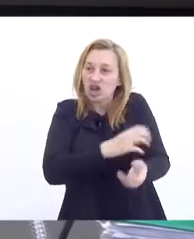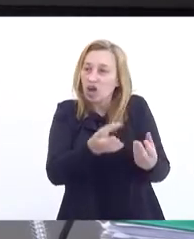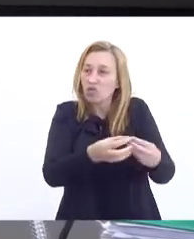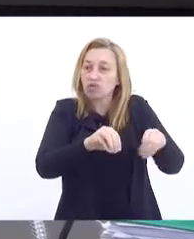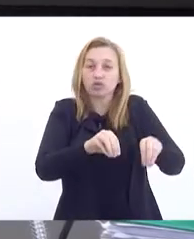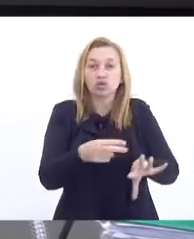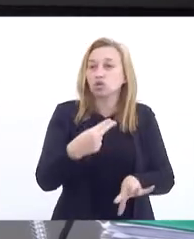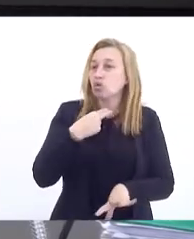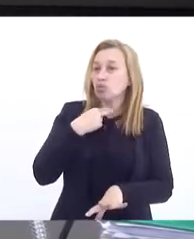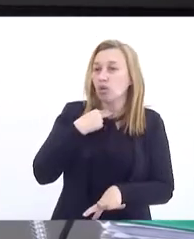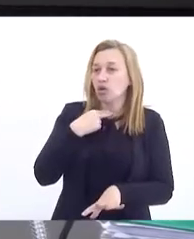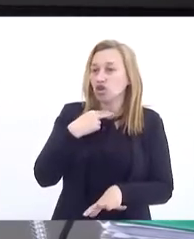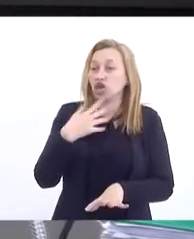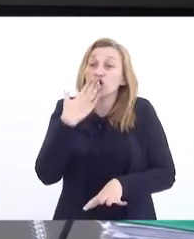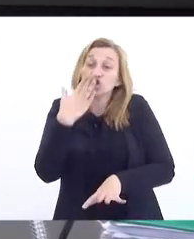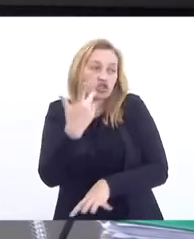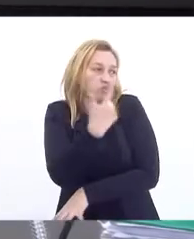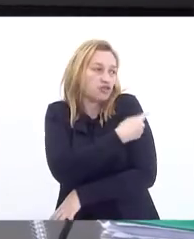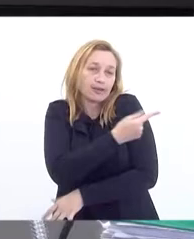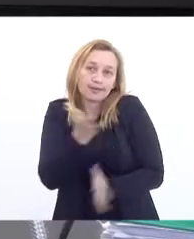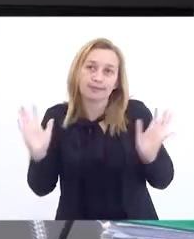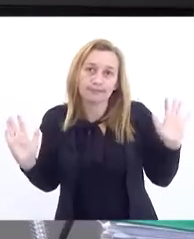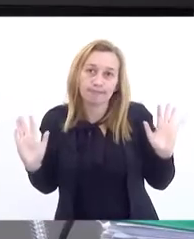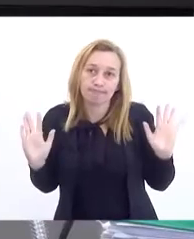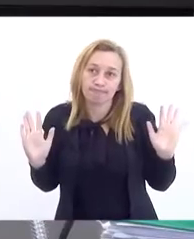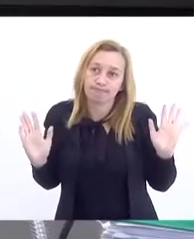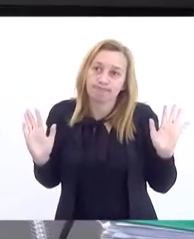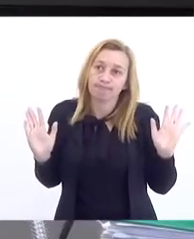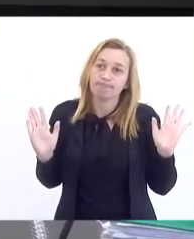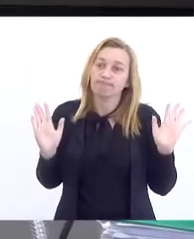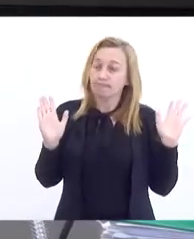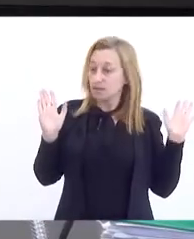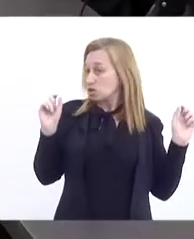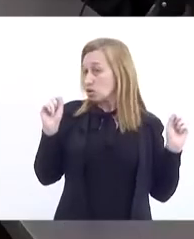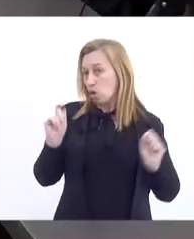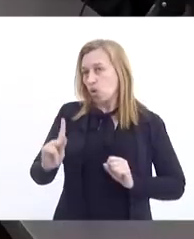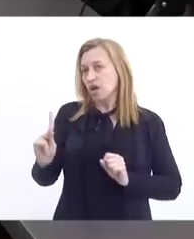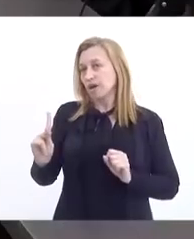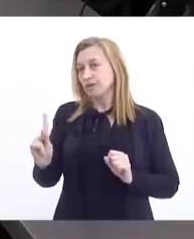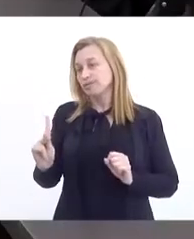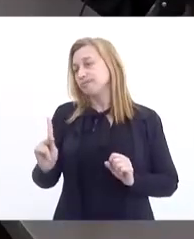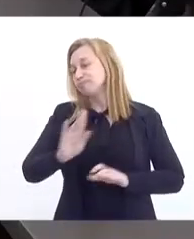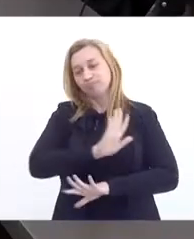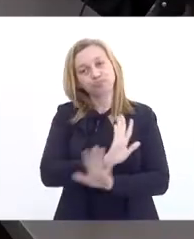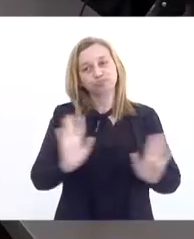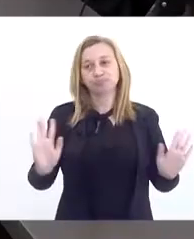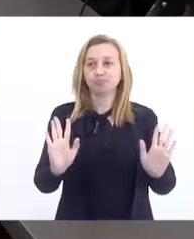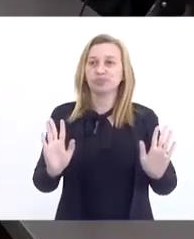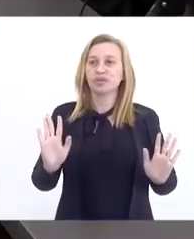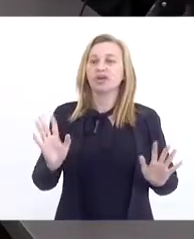tomar determinadas vacinas. Bom, para mim, matéria vencida. O senhor deputado Chico,